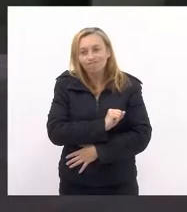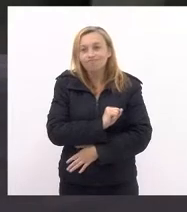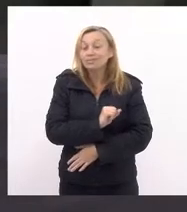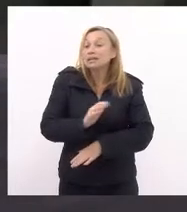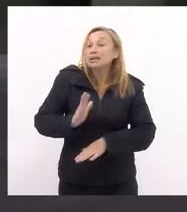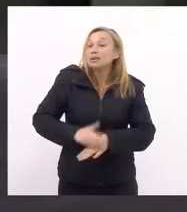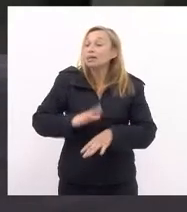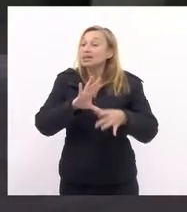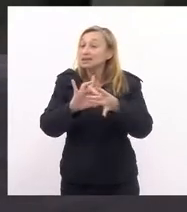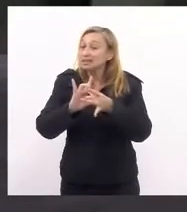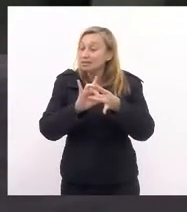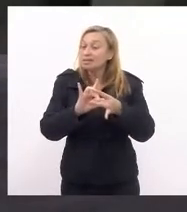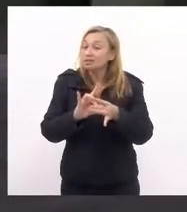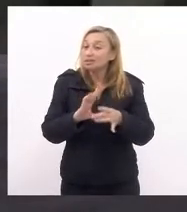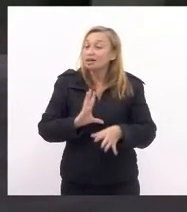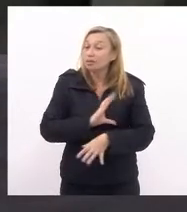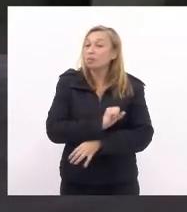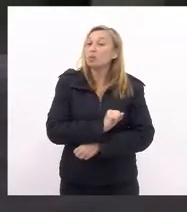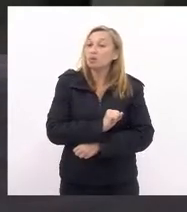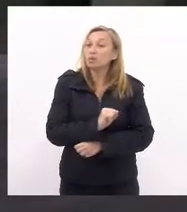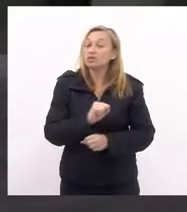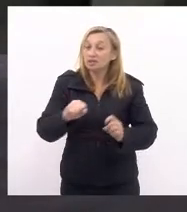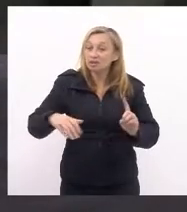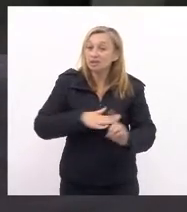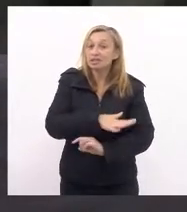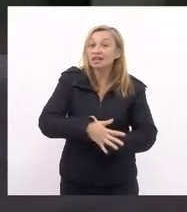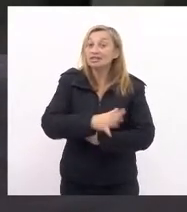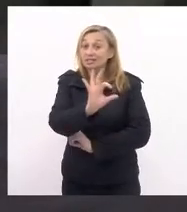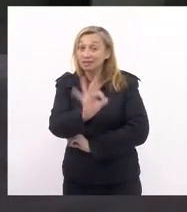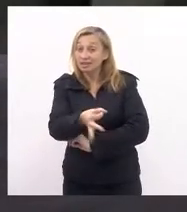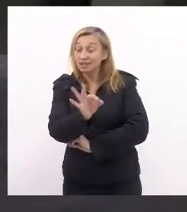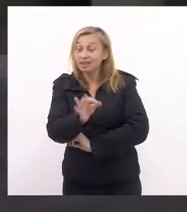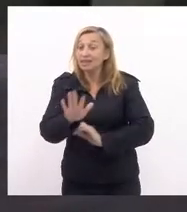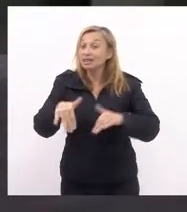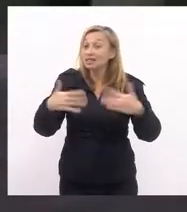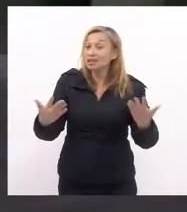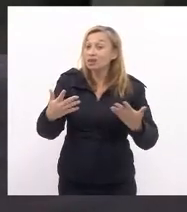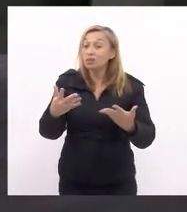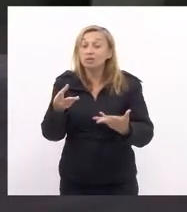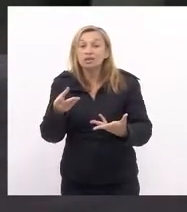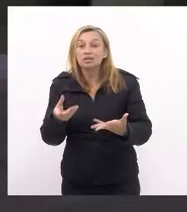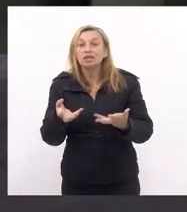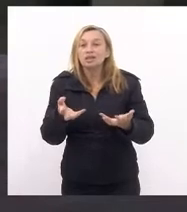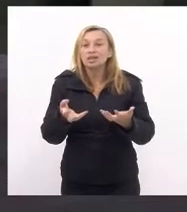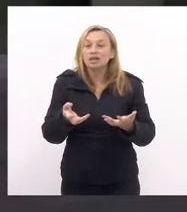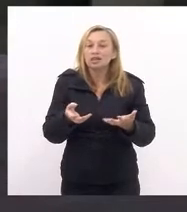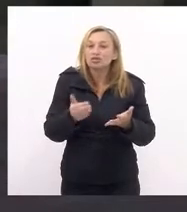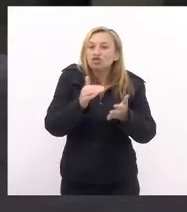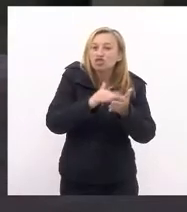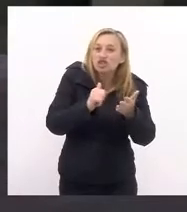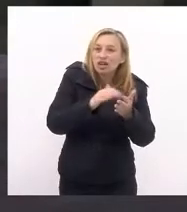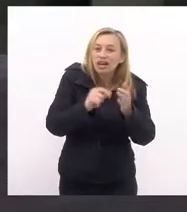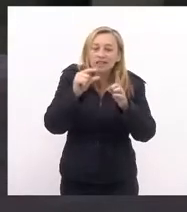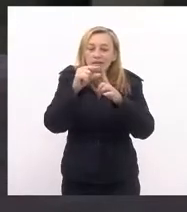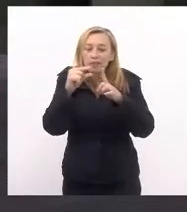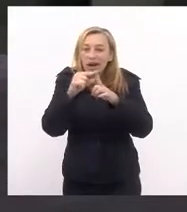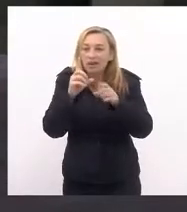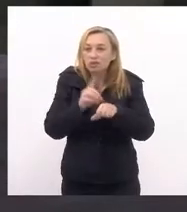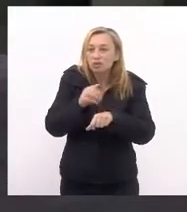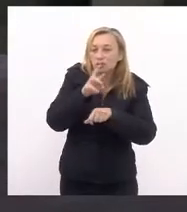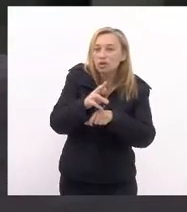mais harmonia e amor na sociedade, com certeza. Então, nós estamos tentando abolir esse termo até, doutor,